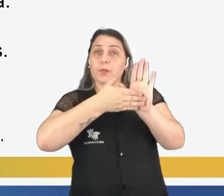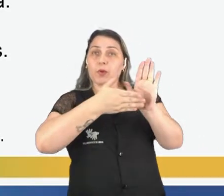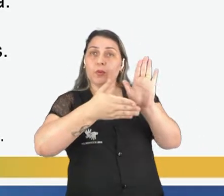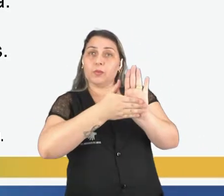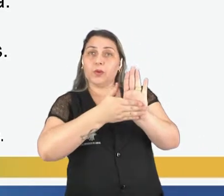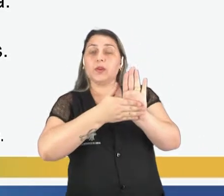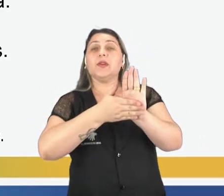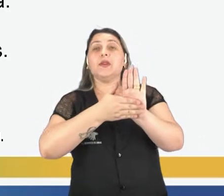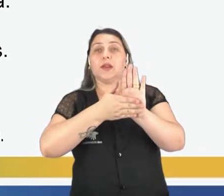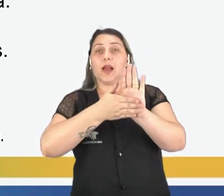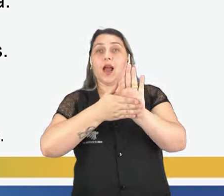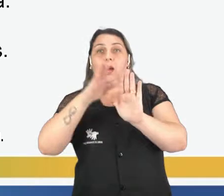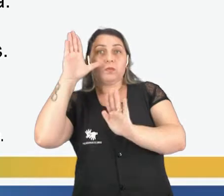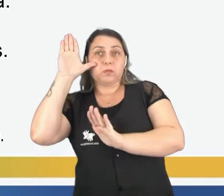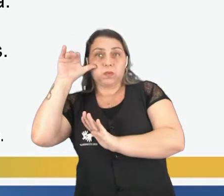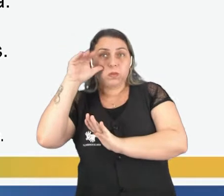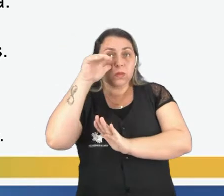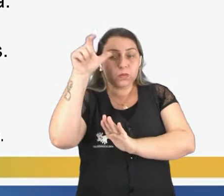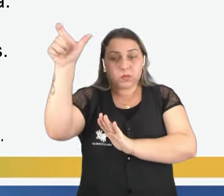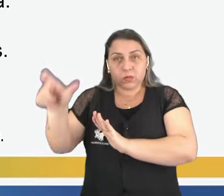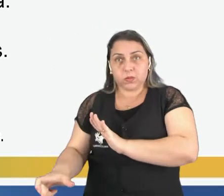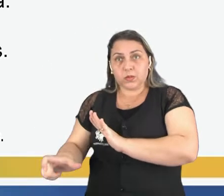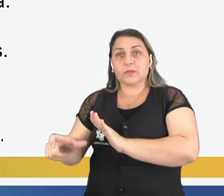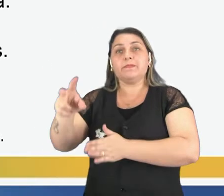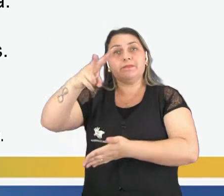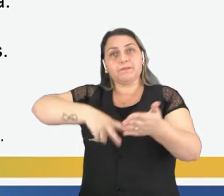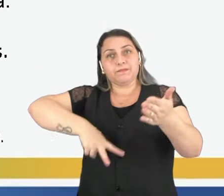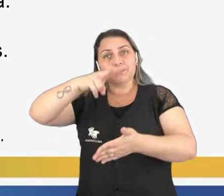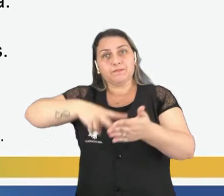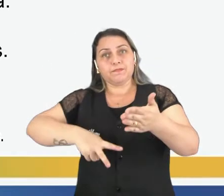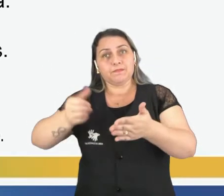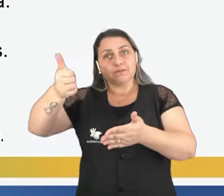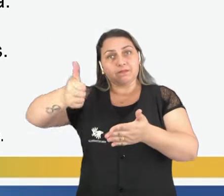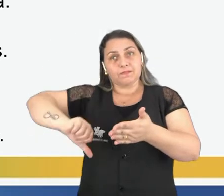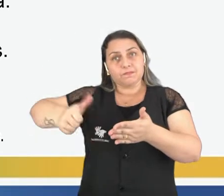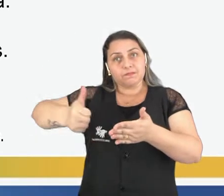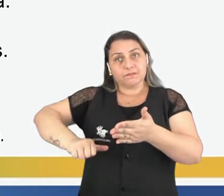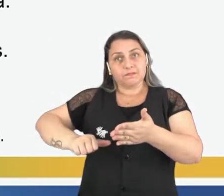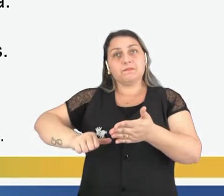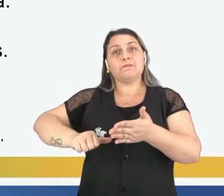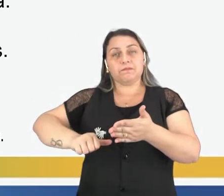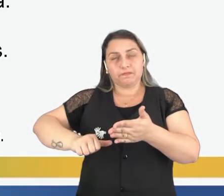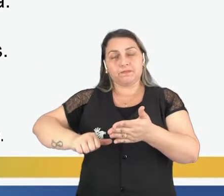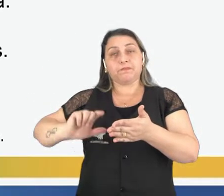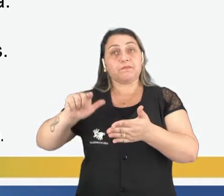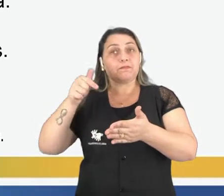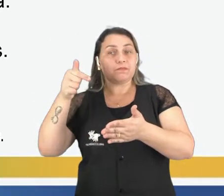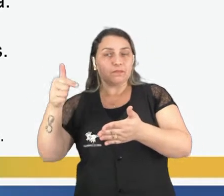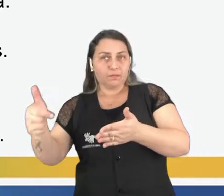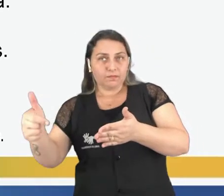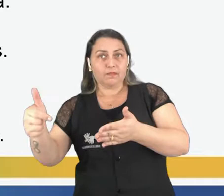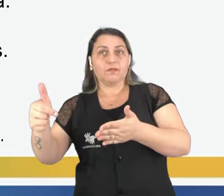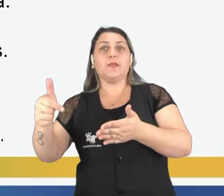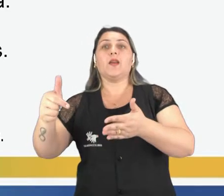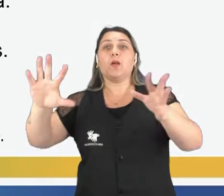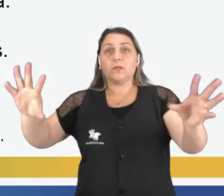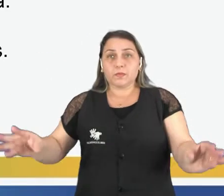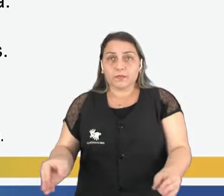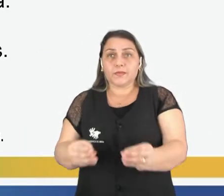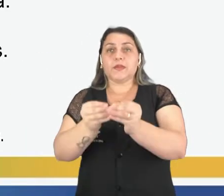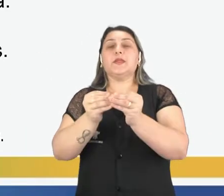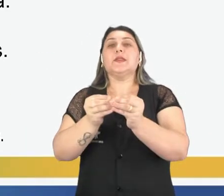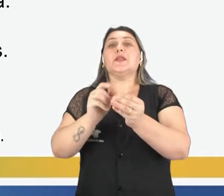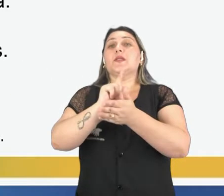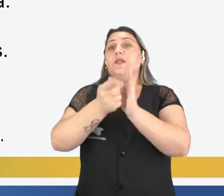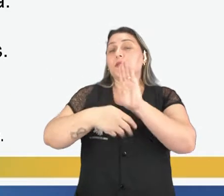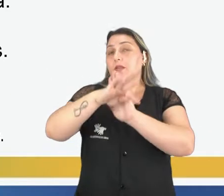de despertar a curiosidade do leitor a partir de uma análise crítica. Por outro lado, o resumo é um